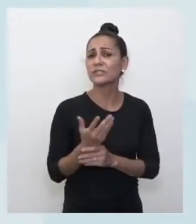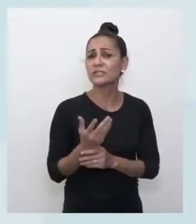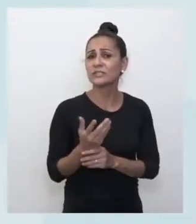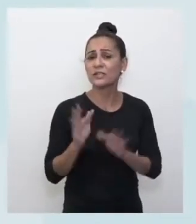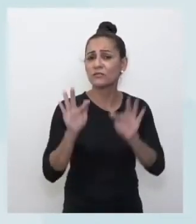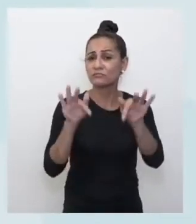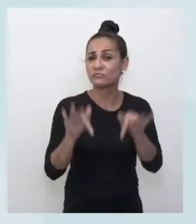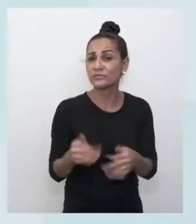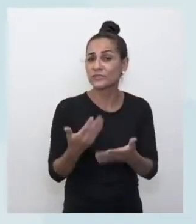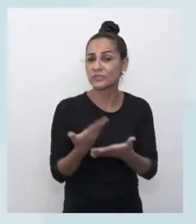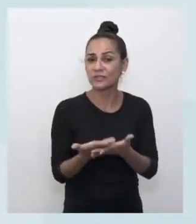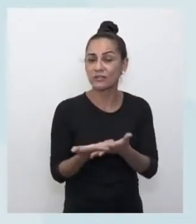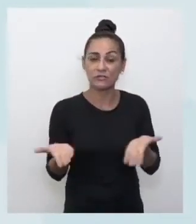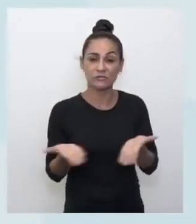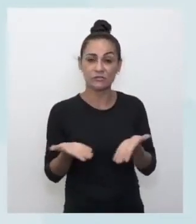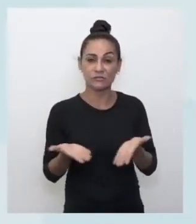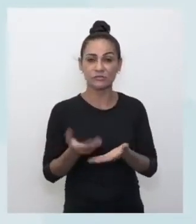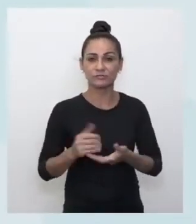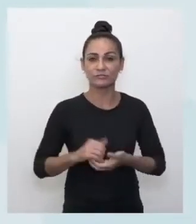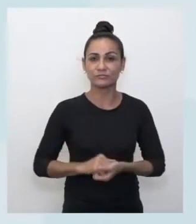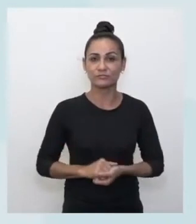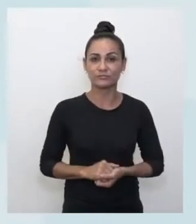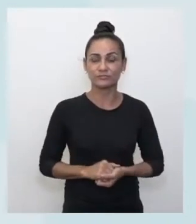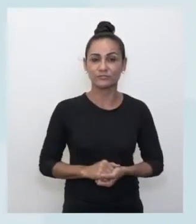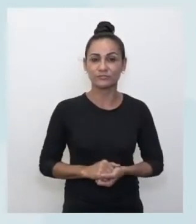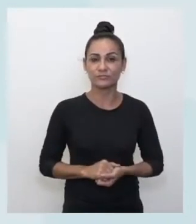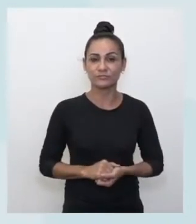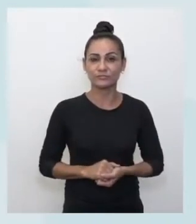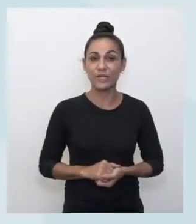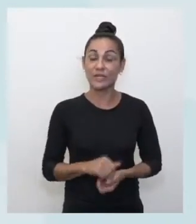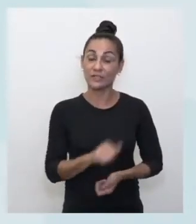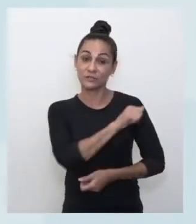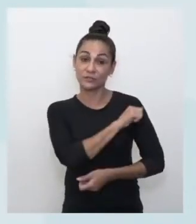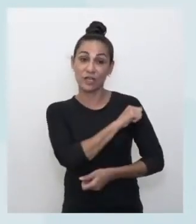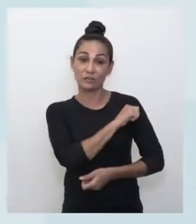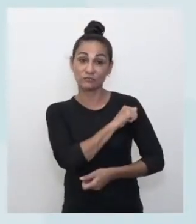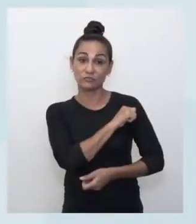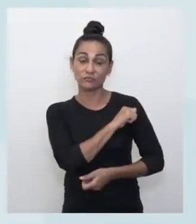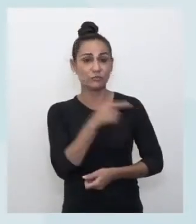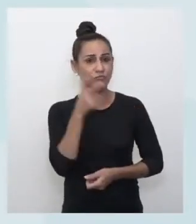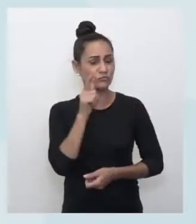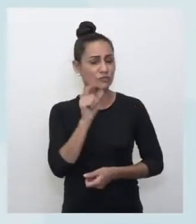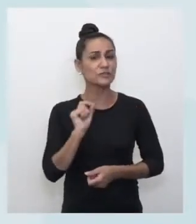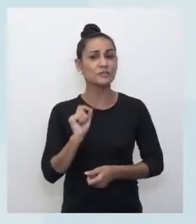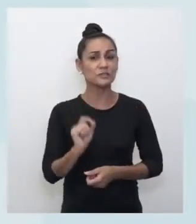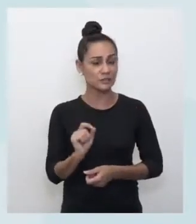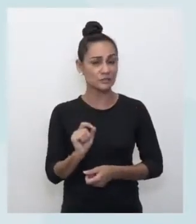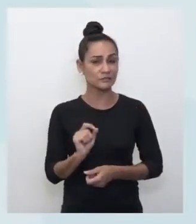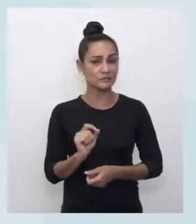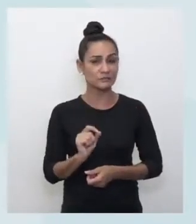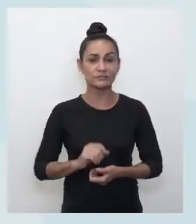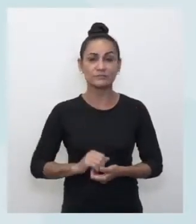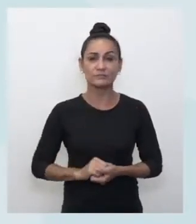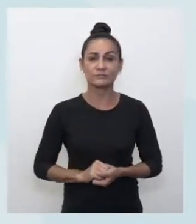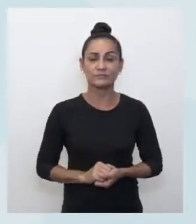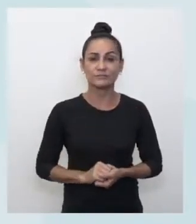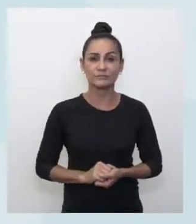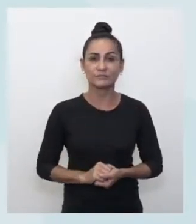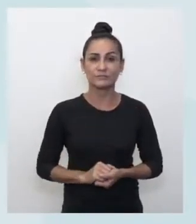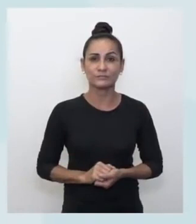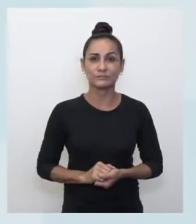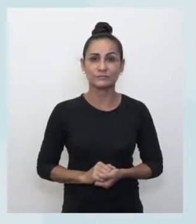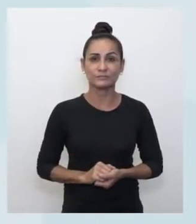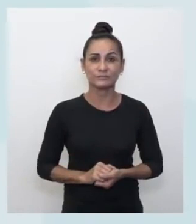hoje? Students will be able to, Ed? Os alunos serão capazes de notice and understand the use of present simple